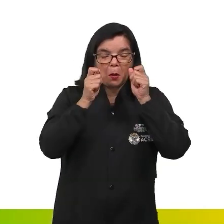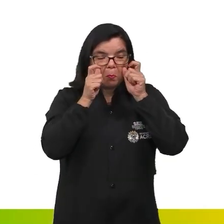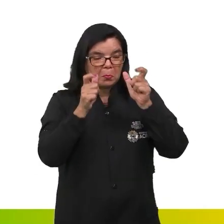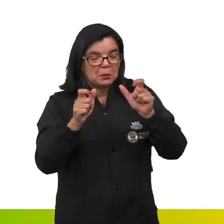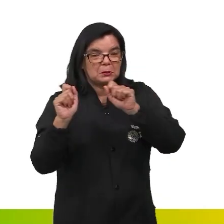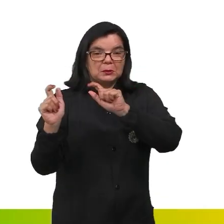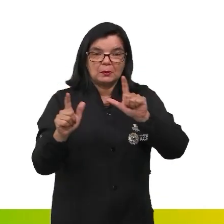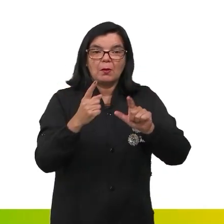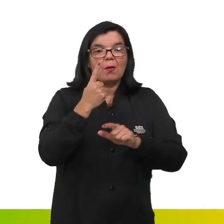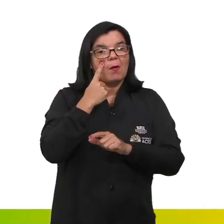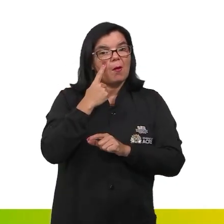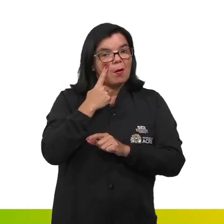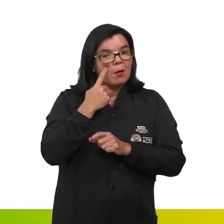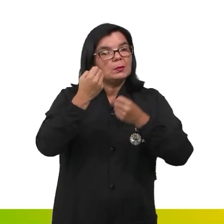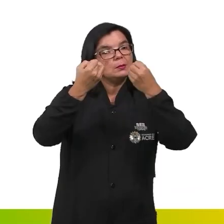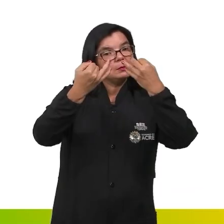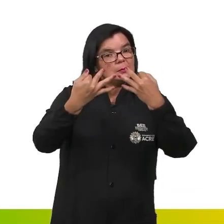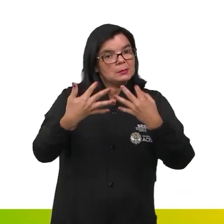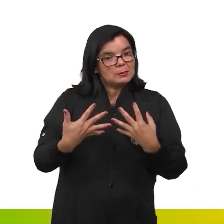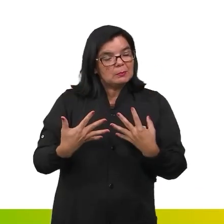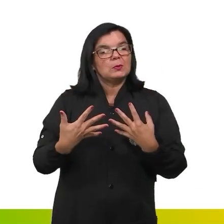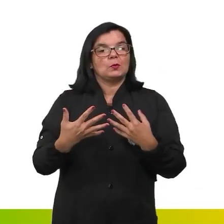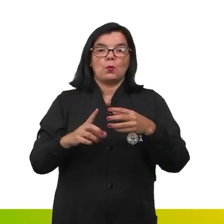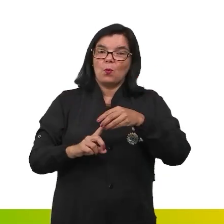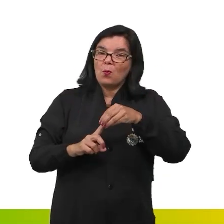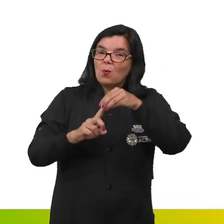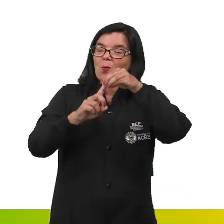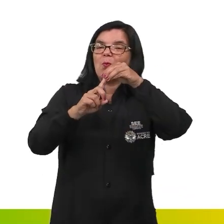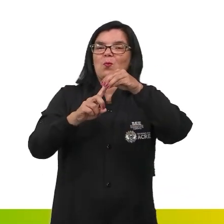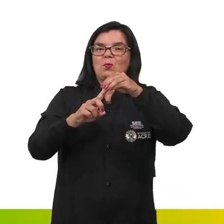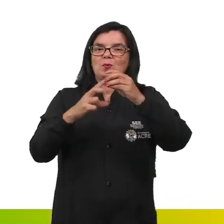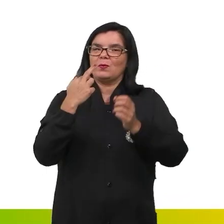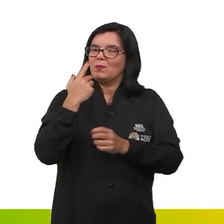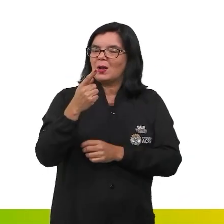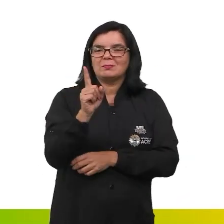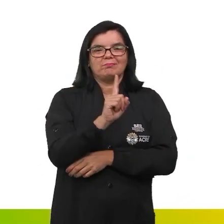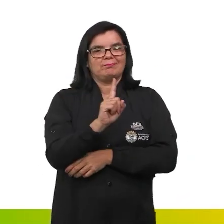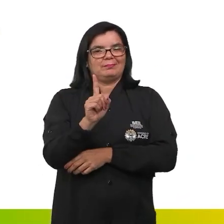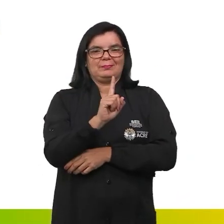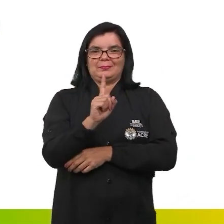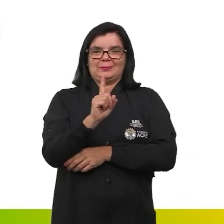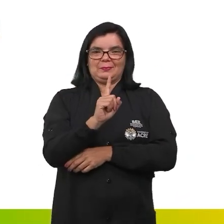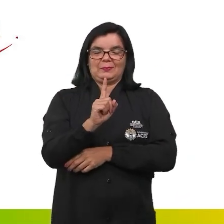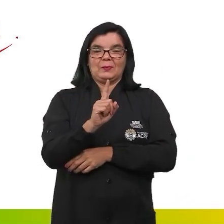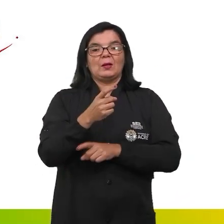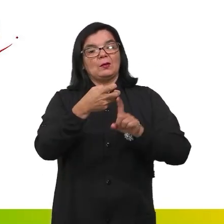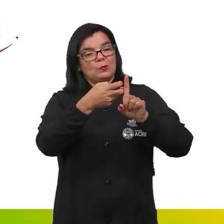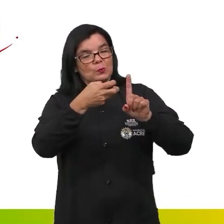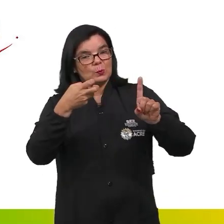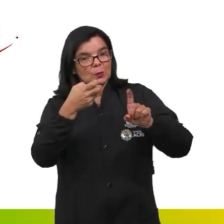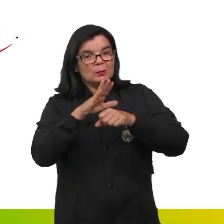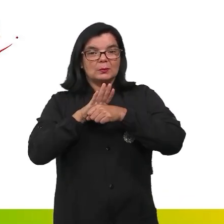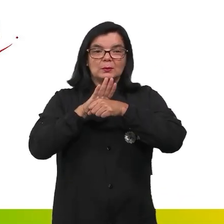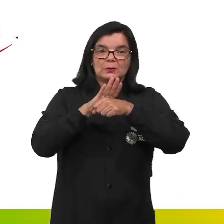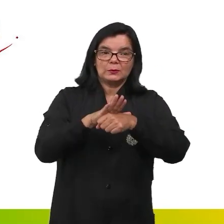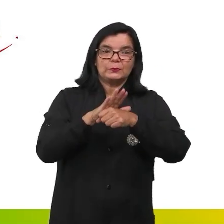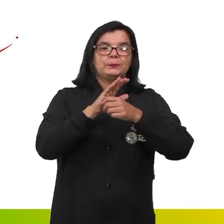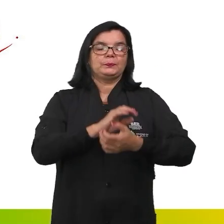no slide, mas olha só, nós falamos muito disso aqui. Único idioma falado, não, galera, nós falamos das línguas indígenas que tem